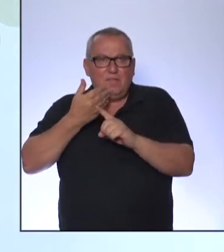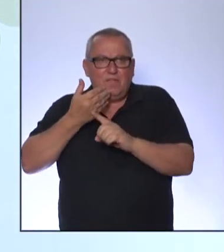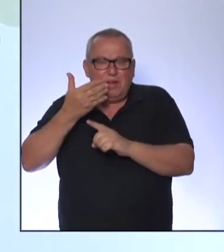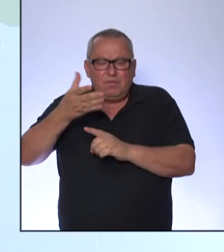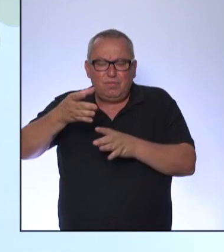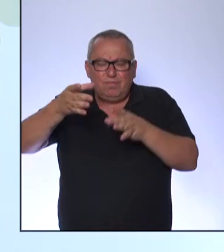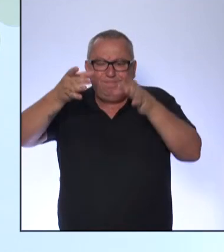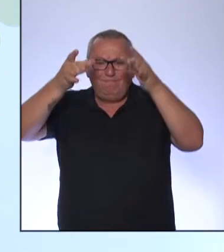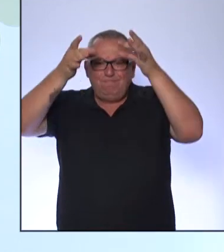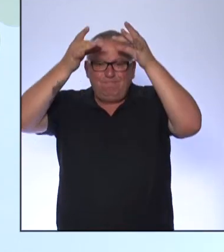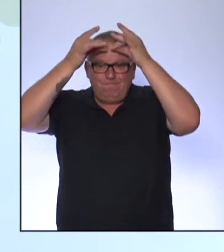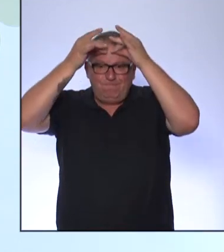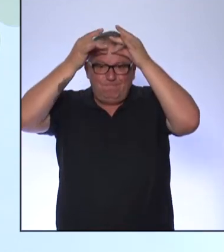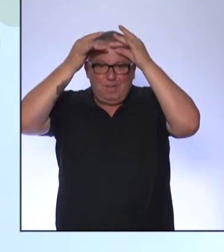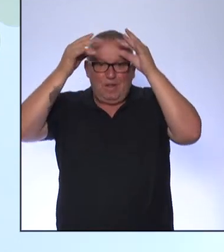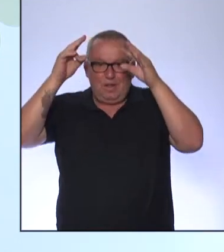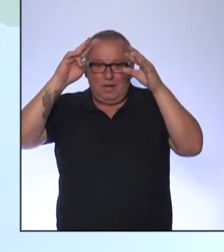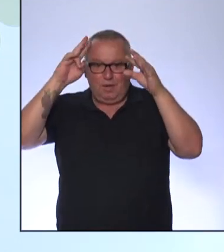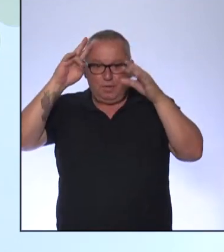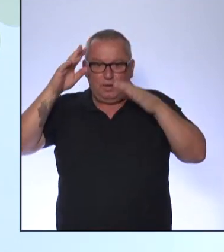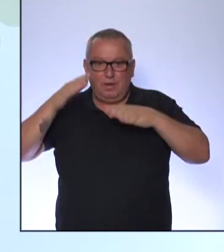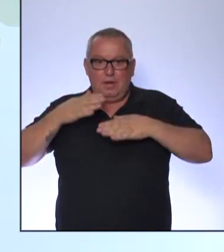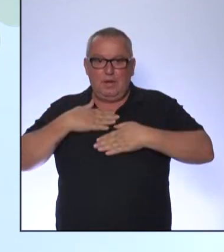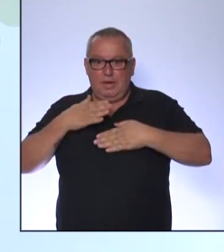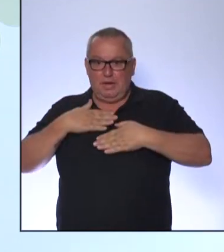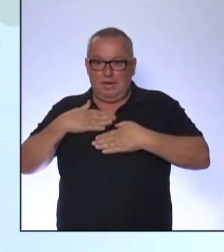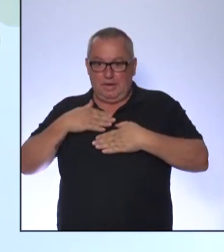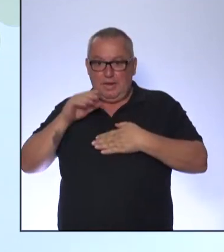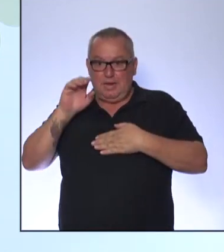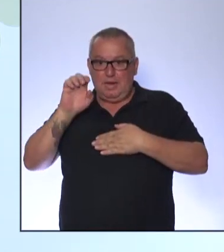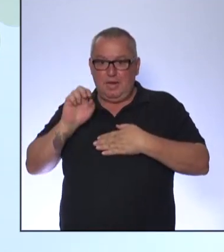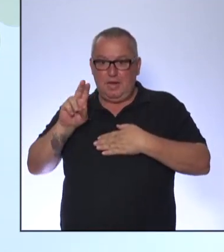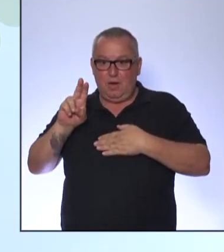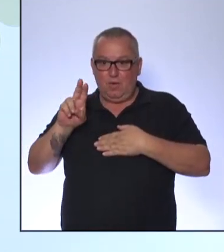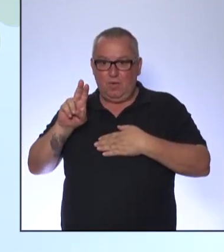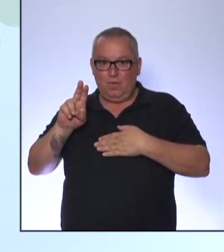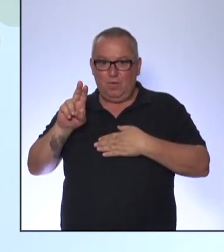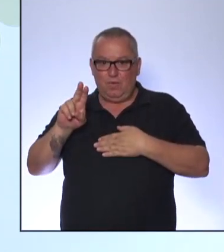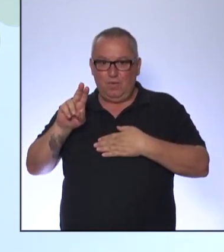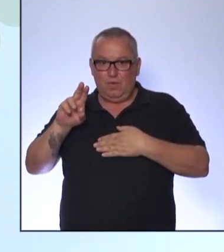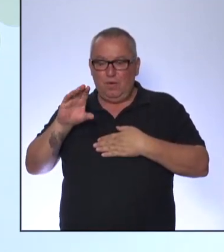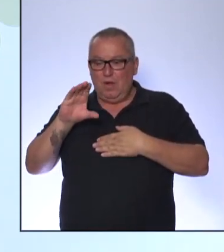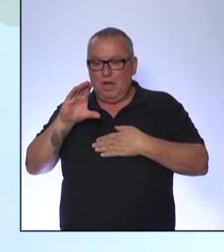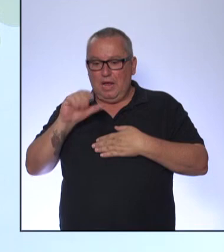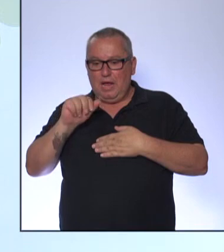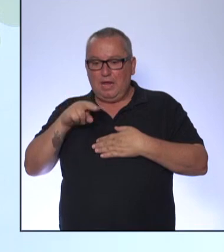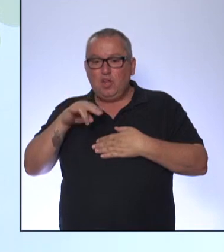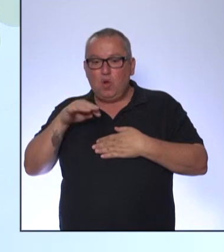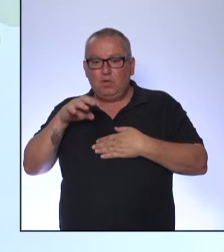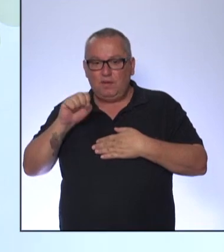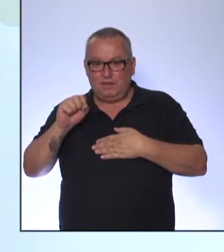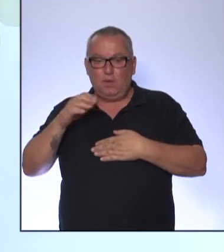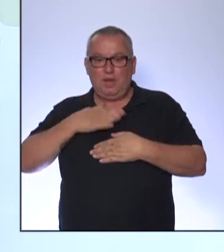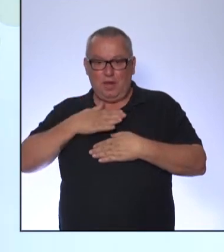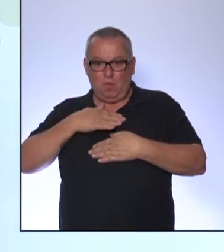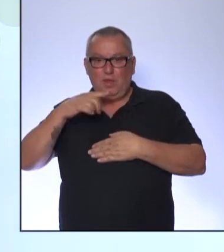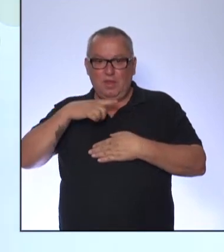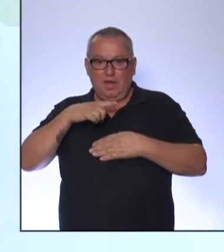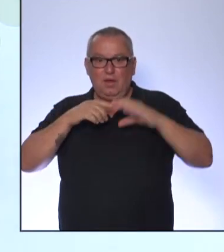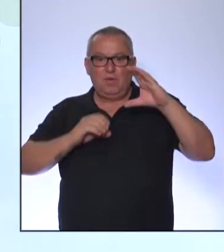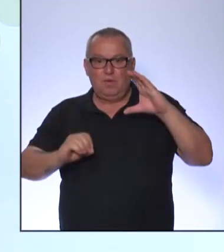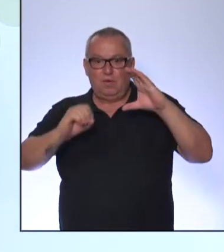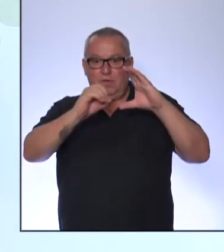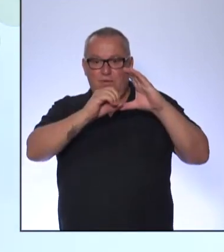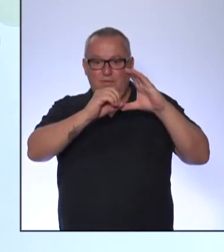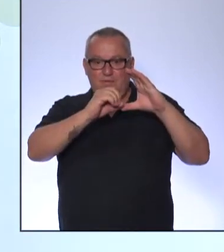memorizar, lembra, eu sou eucarionte, eu apresento essa região, tá bom?